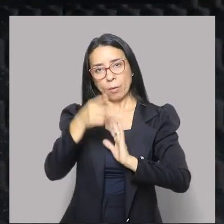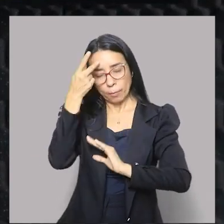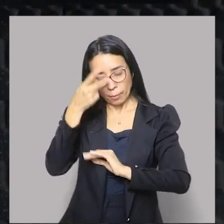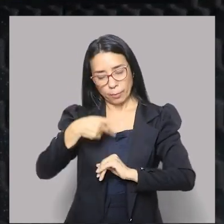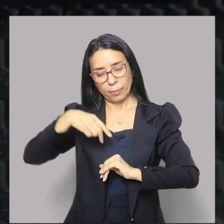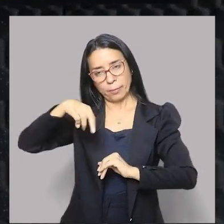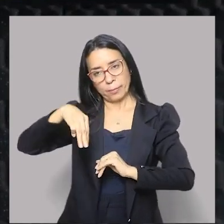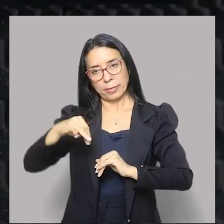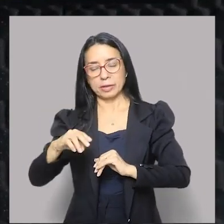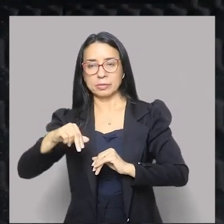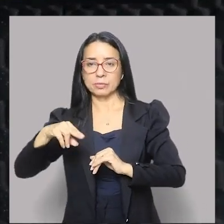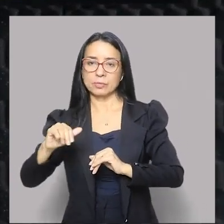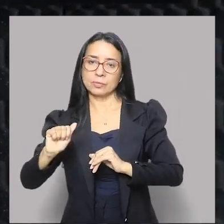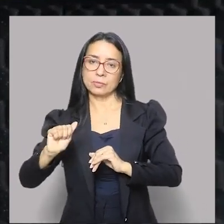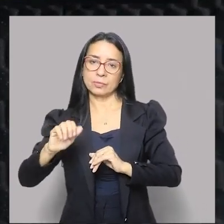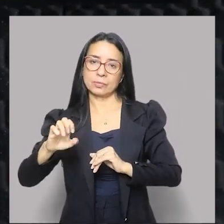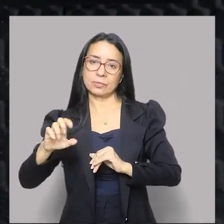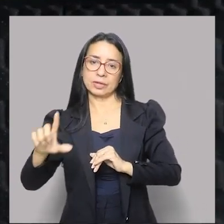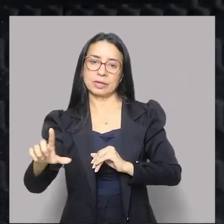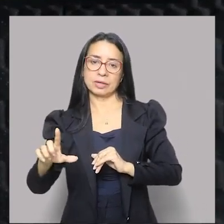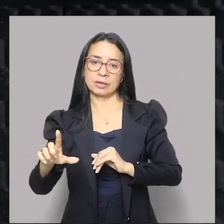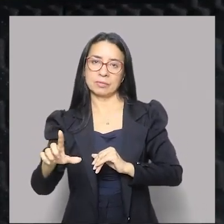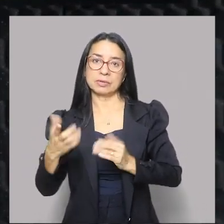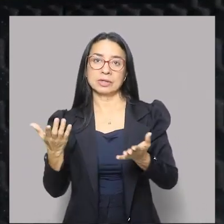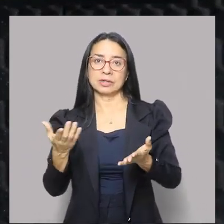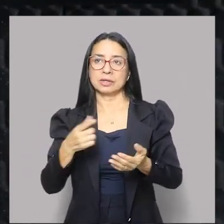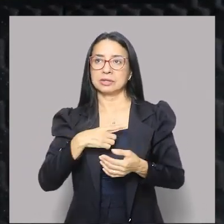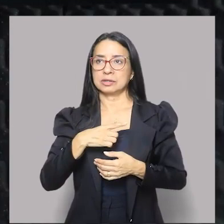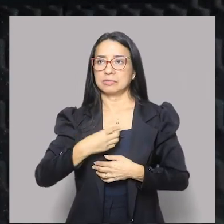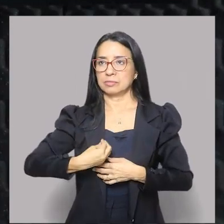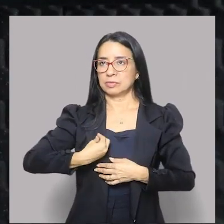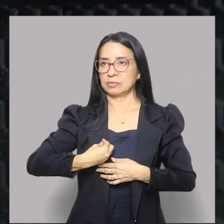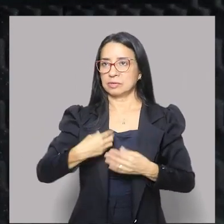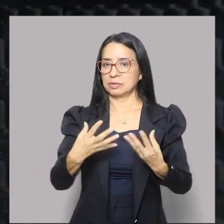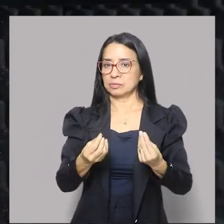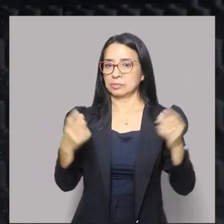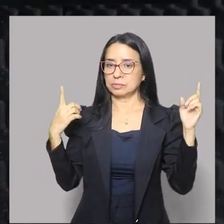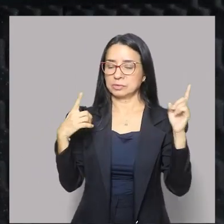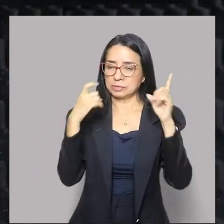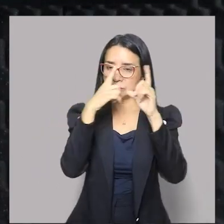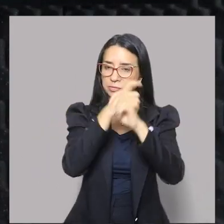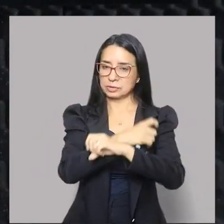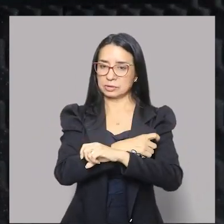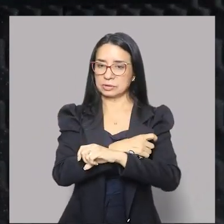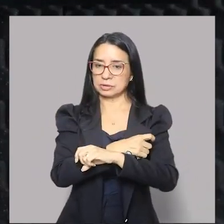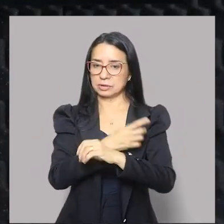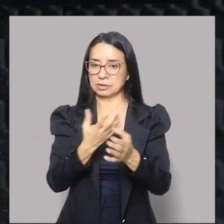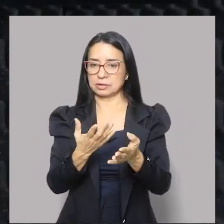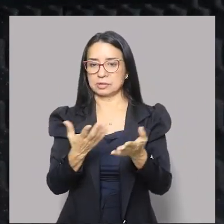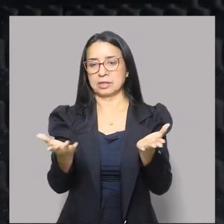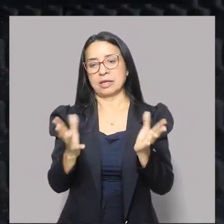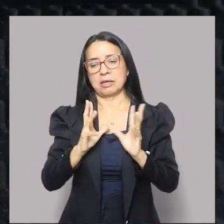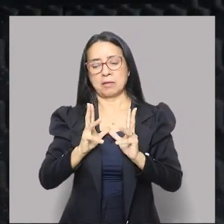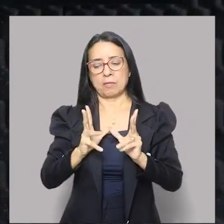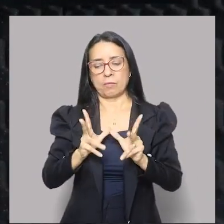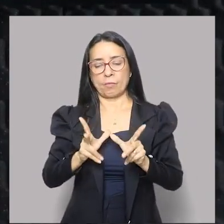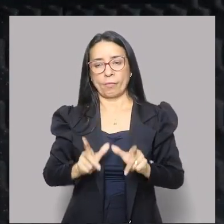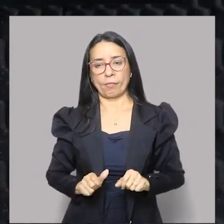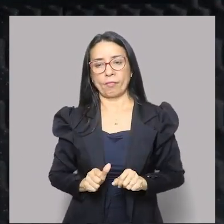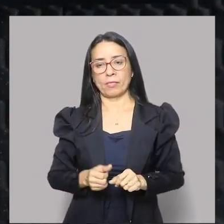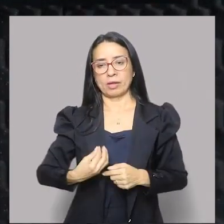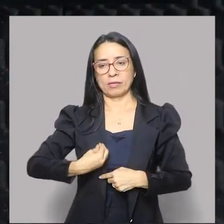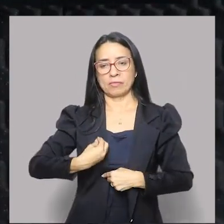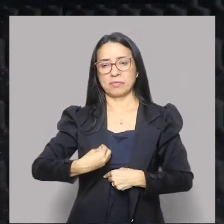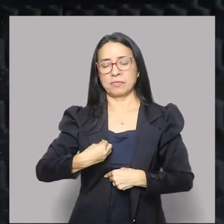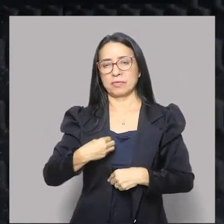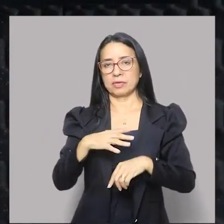Bandeira, visto que ele teve uma vida de muitas dificuldades, era uma pessoa que tinha muitas dificuldades sanitárias, né? Ele vivia